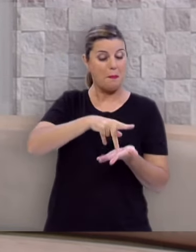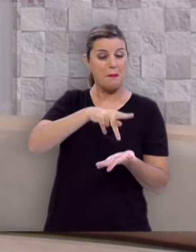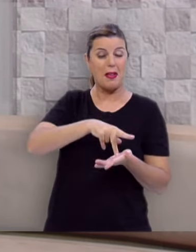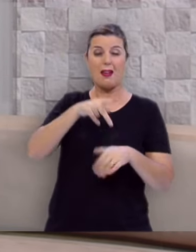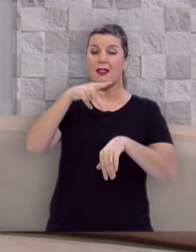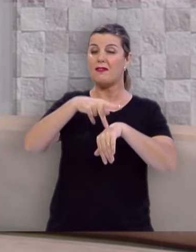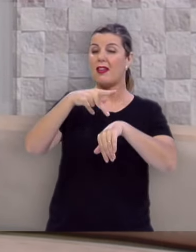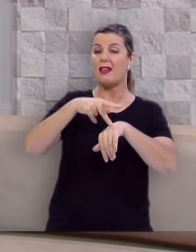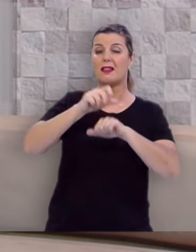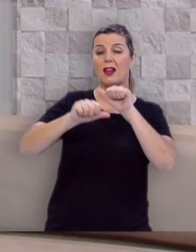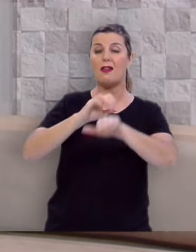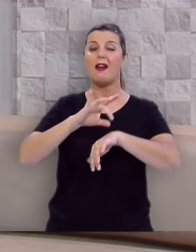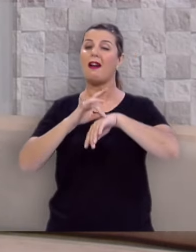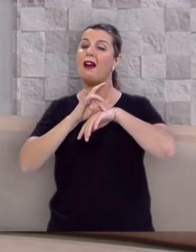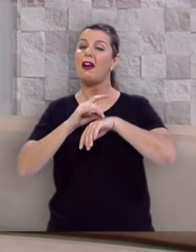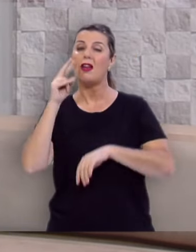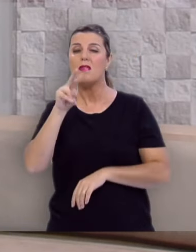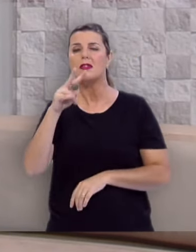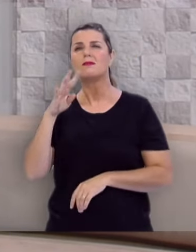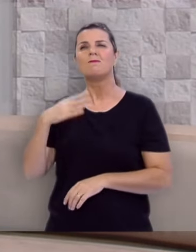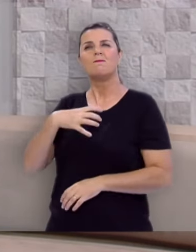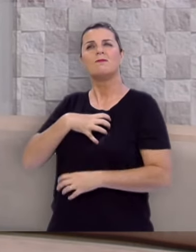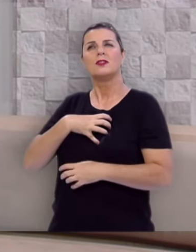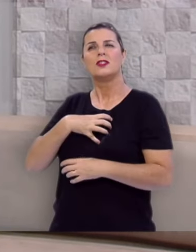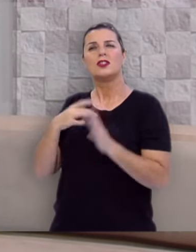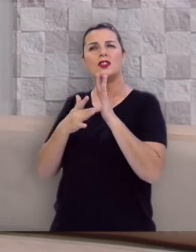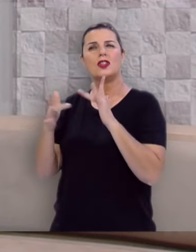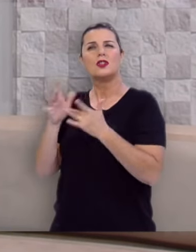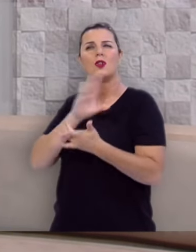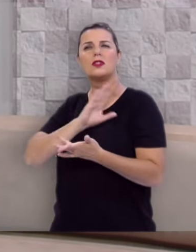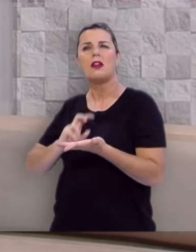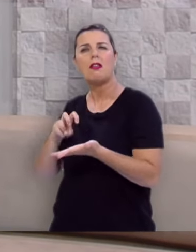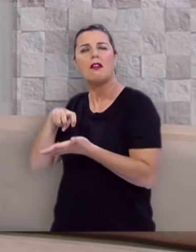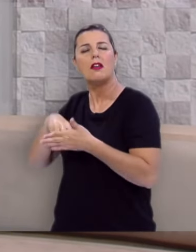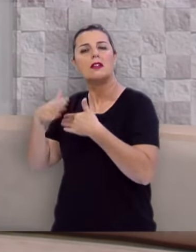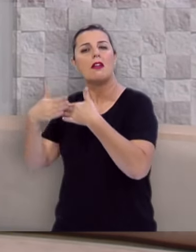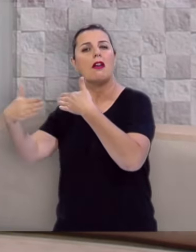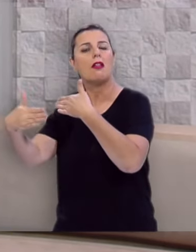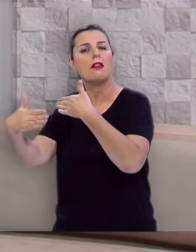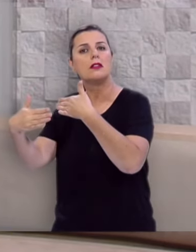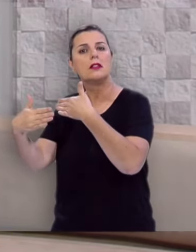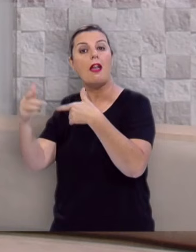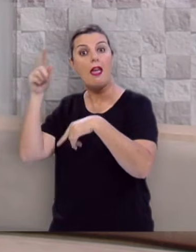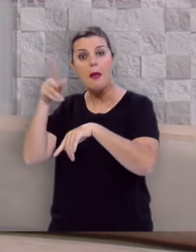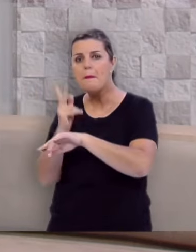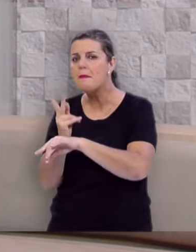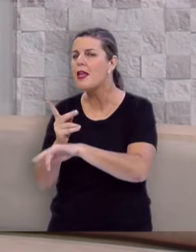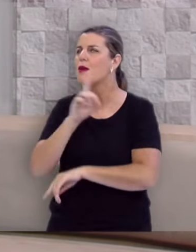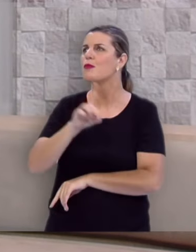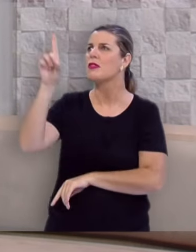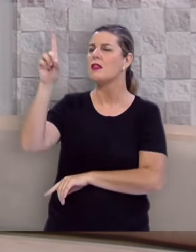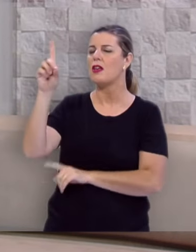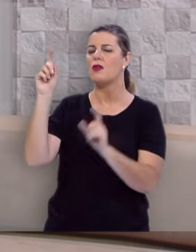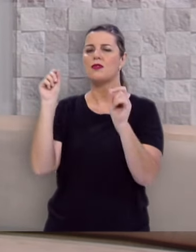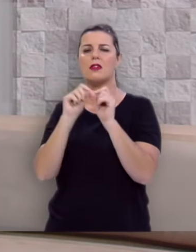por um coração de carne, e você ouviu a voz do Evangelho e se rendeu aos pés do Salvador. Porque este mesmo Deus